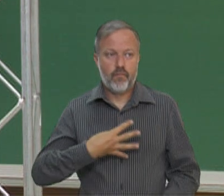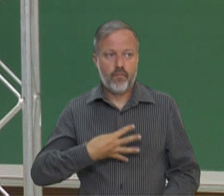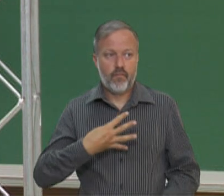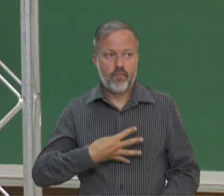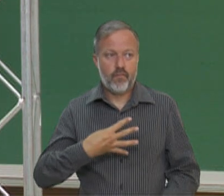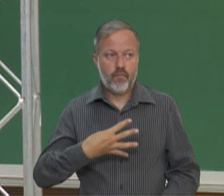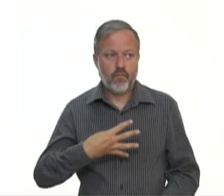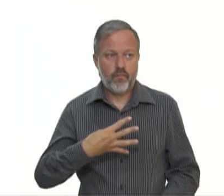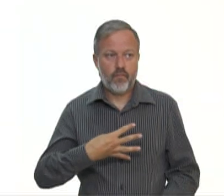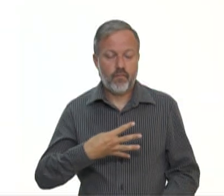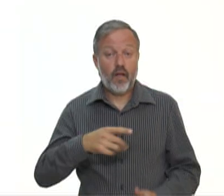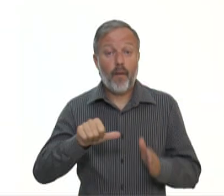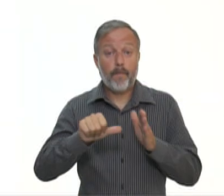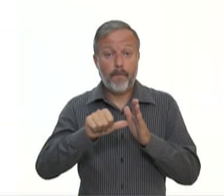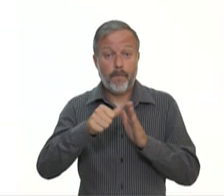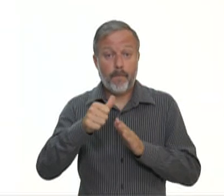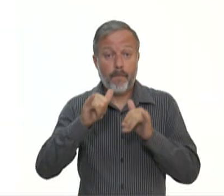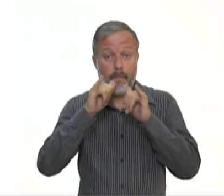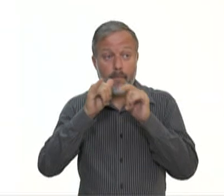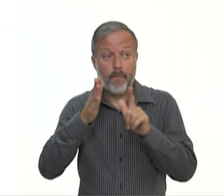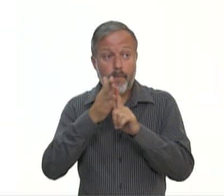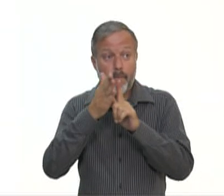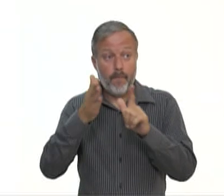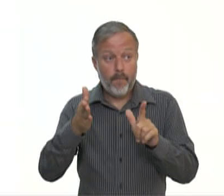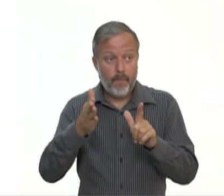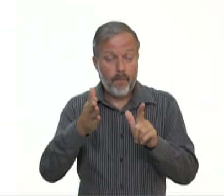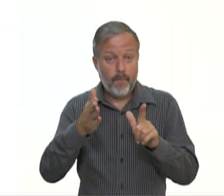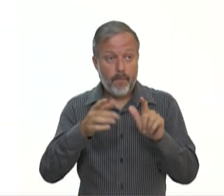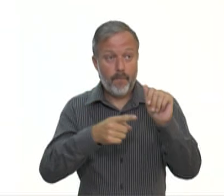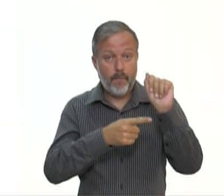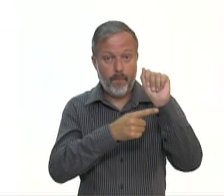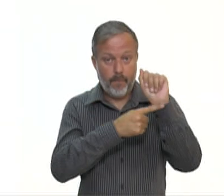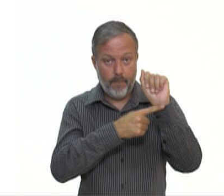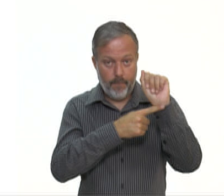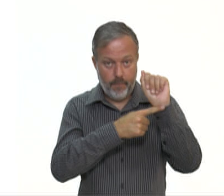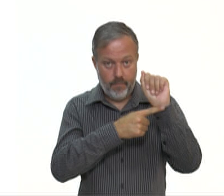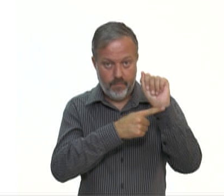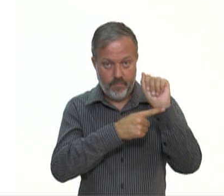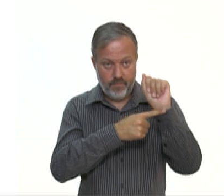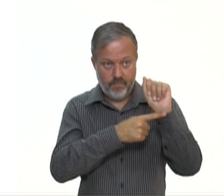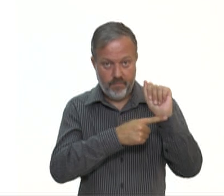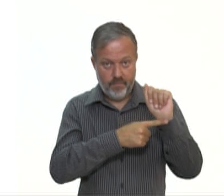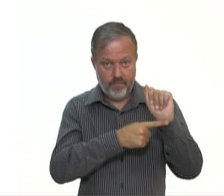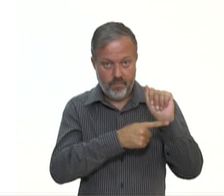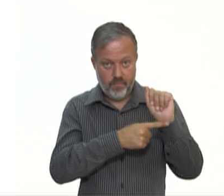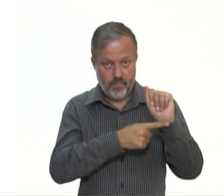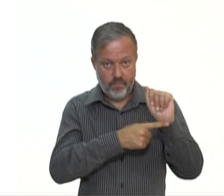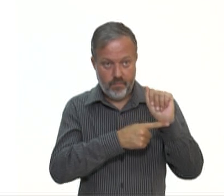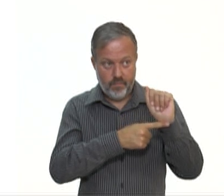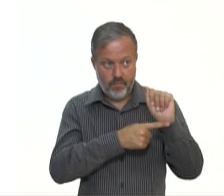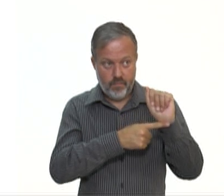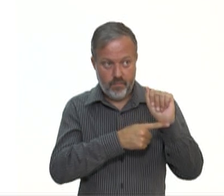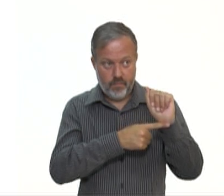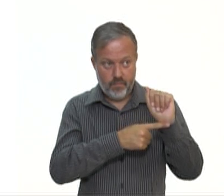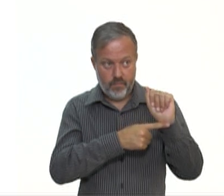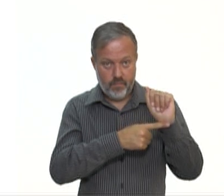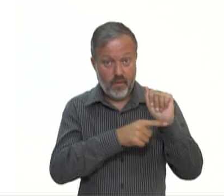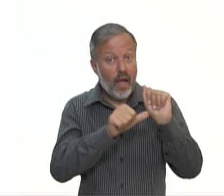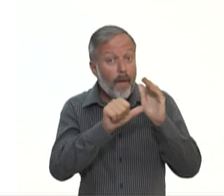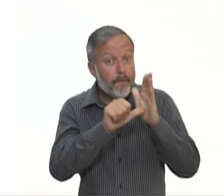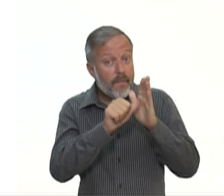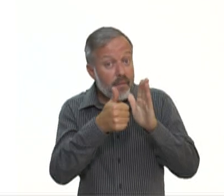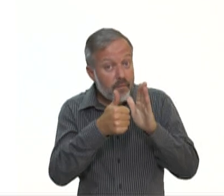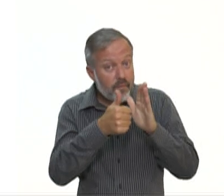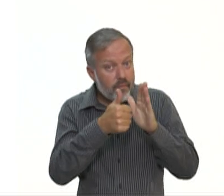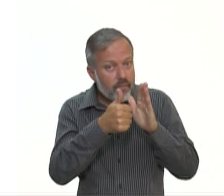A primeira parte de uma notícia se chama titular. Então, a gente está falando da primeira